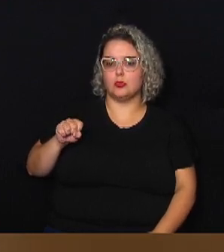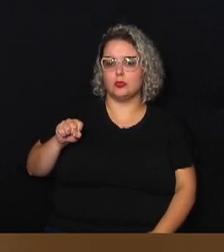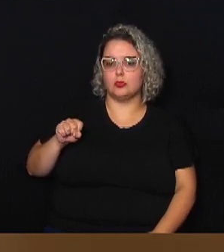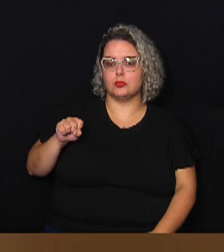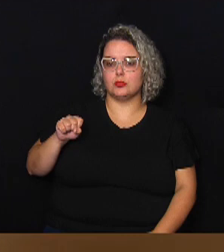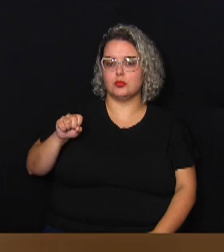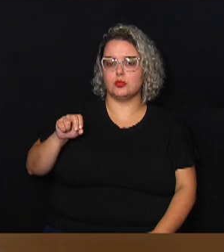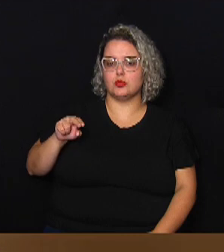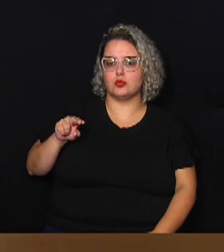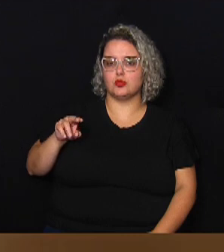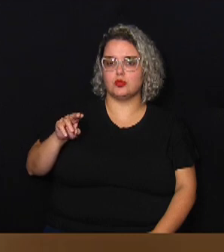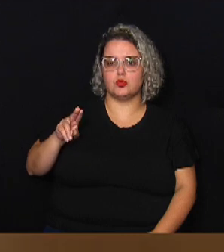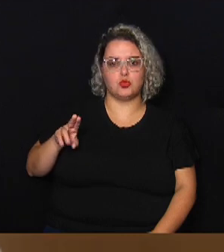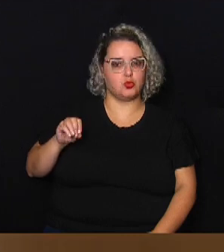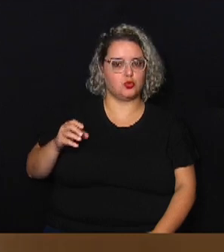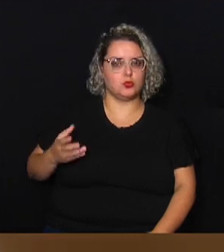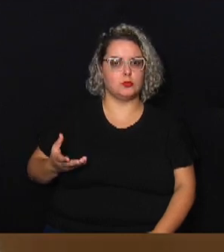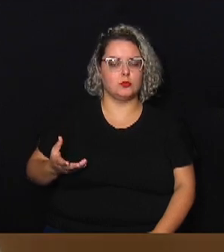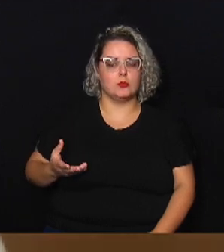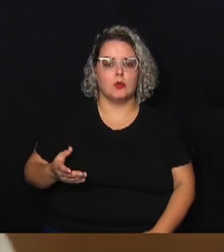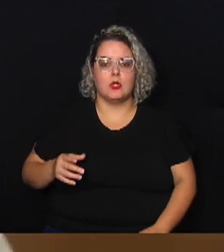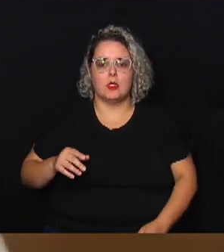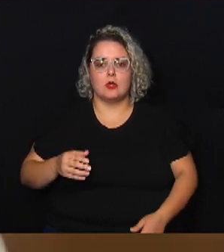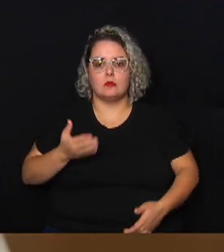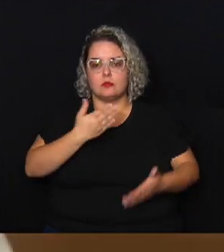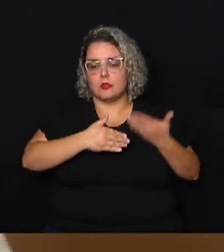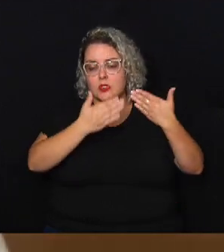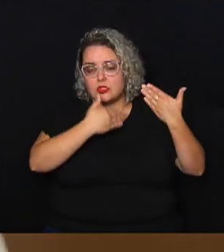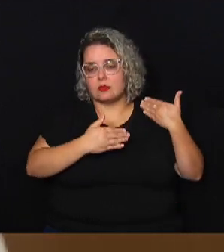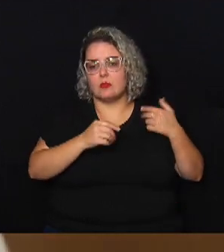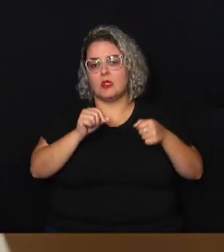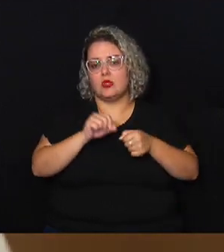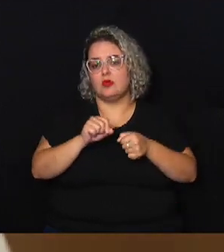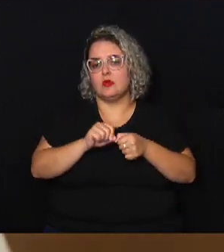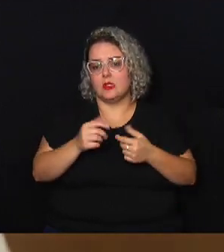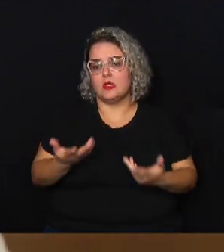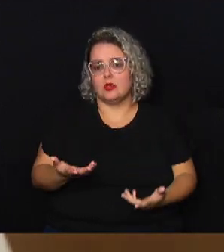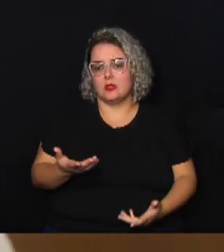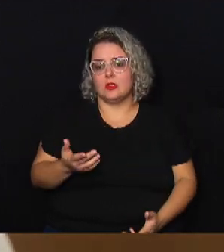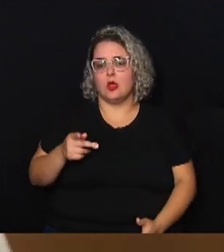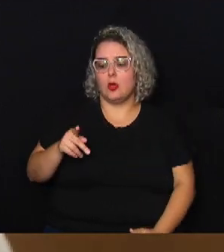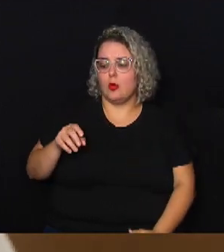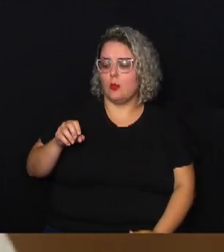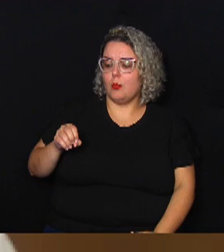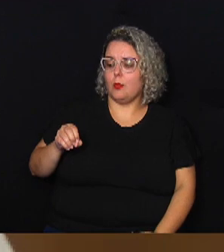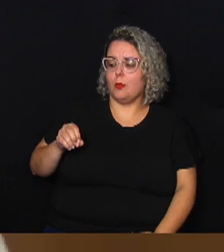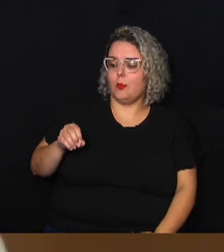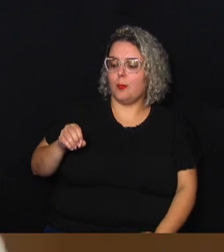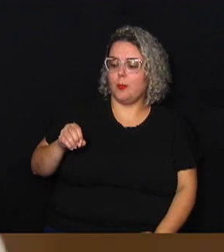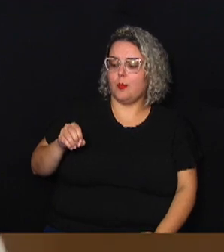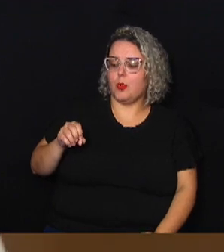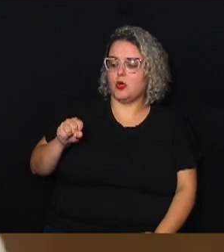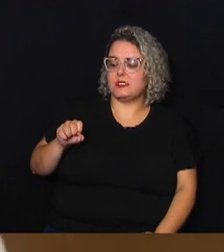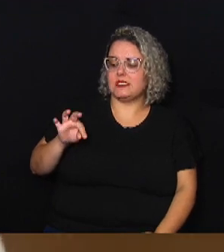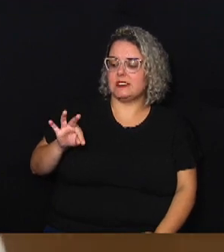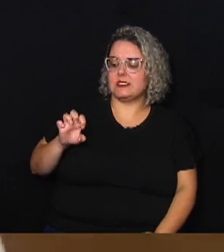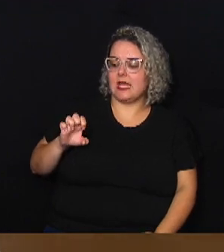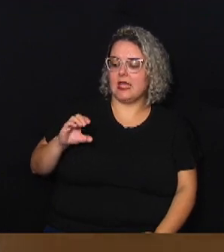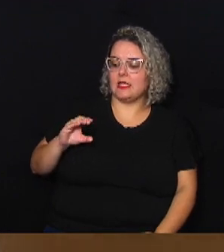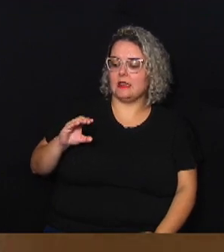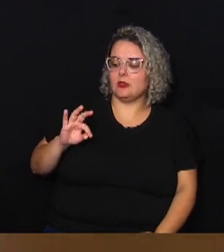né, ela já, que é a postectomia, ela já é uma